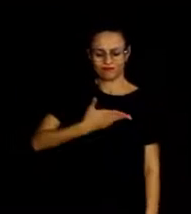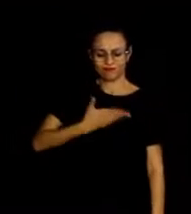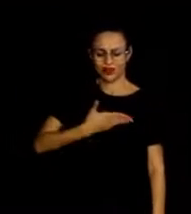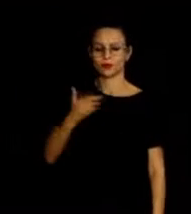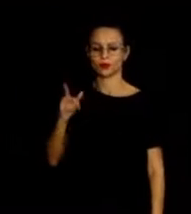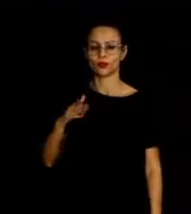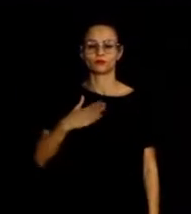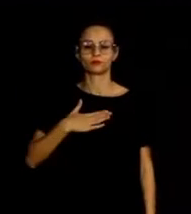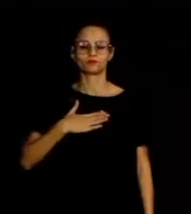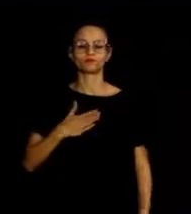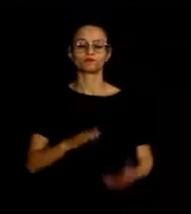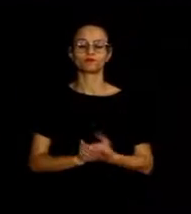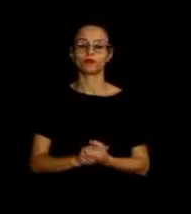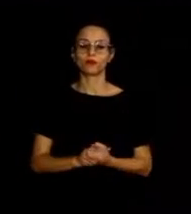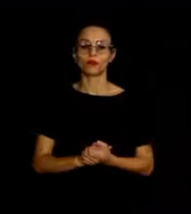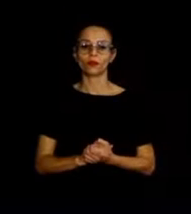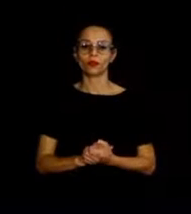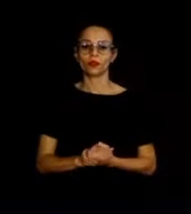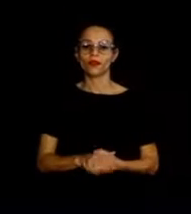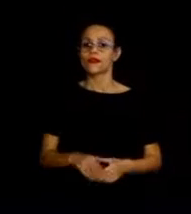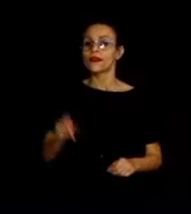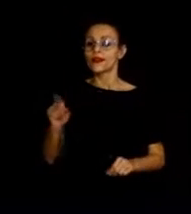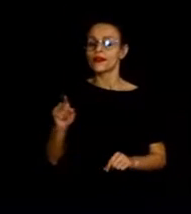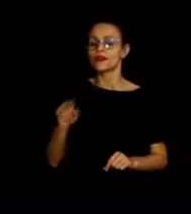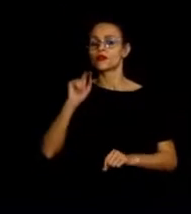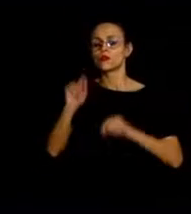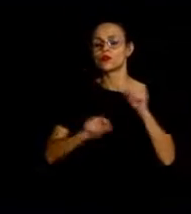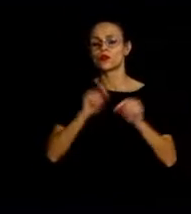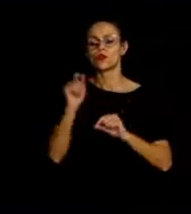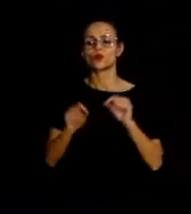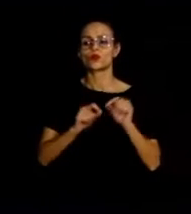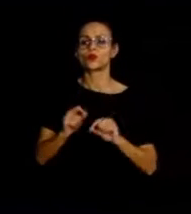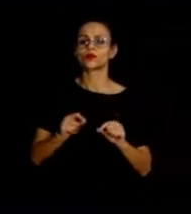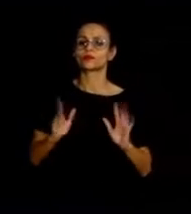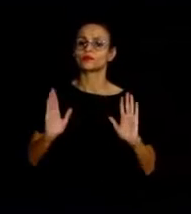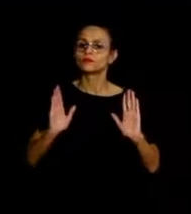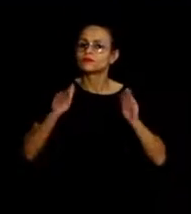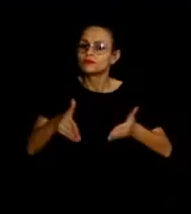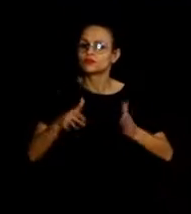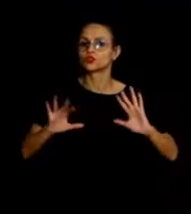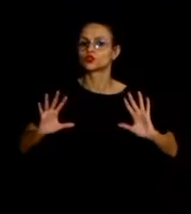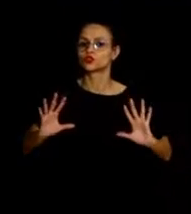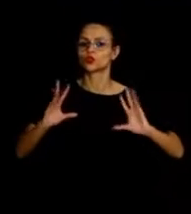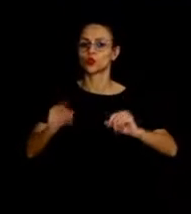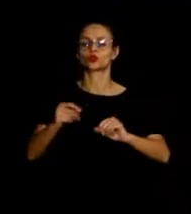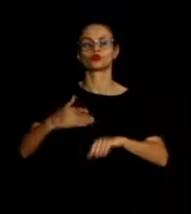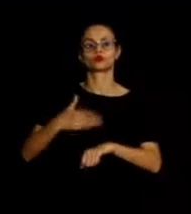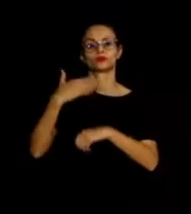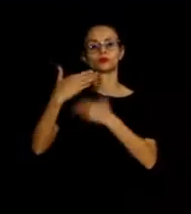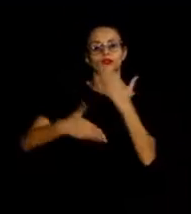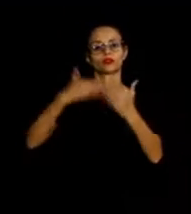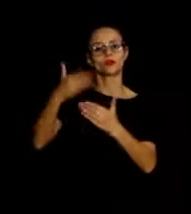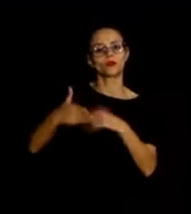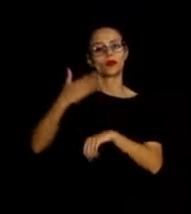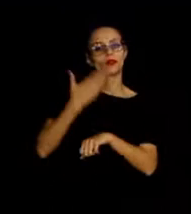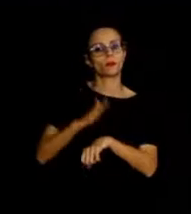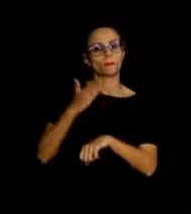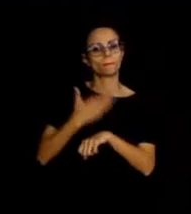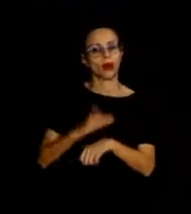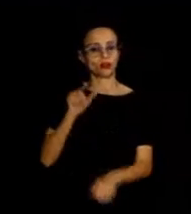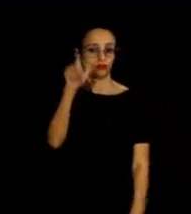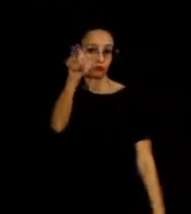amigo e ele vai trabalhar todo o desenvolvimento prático do